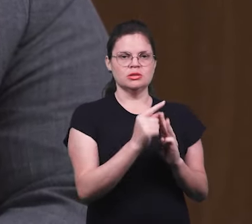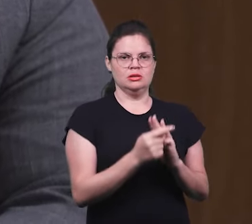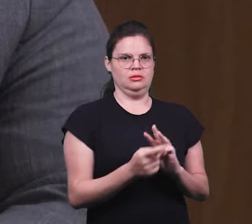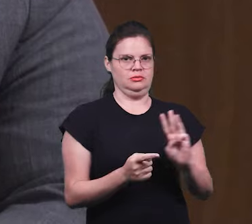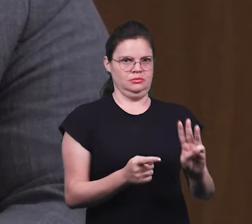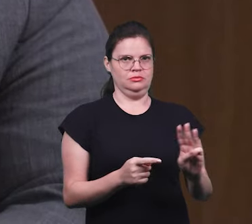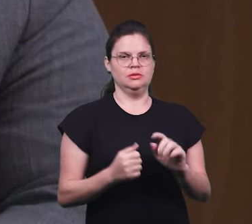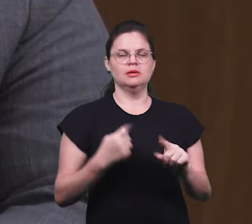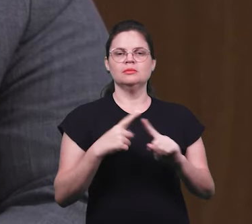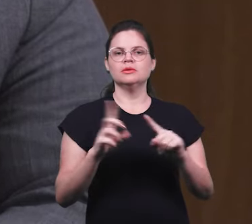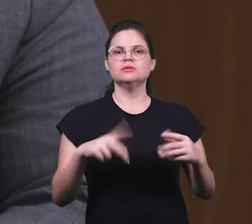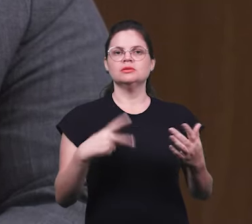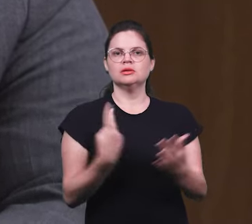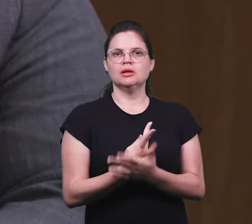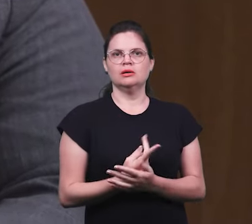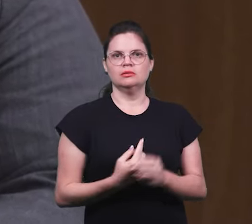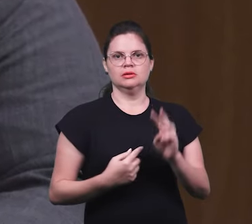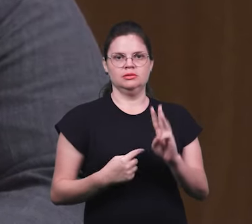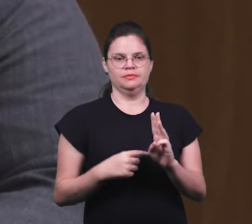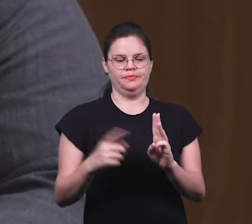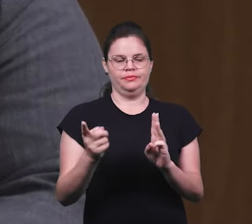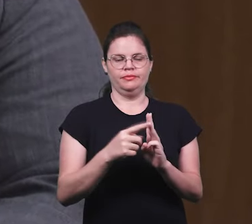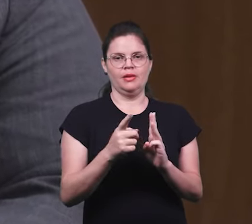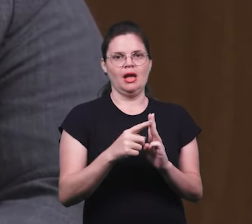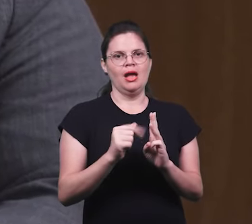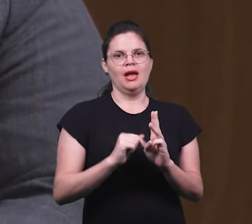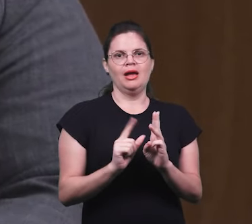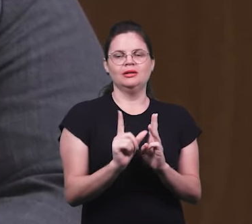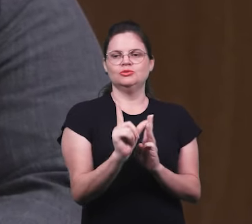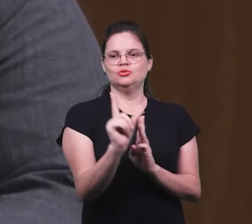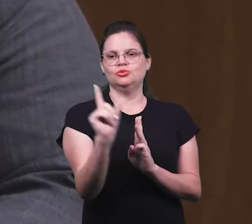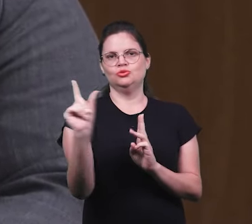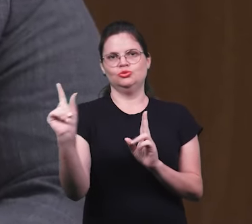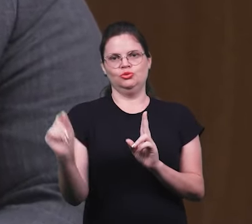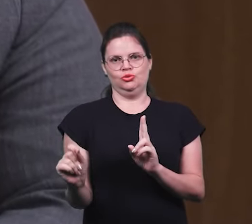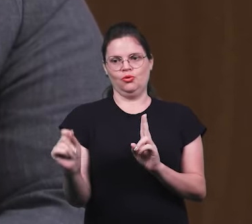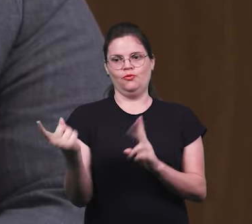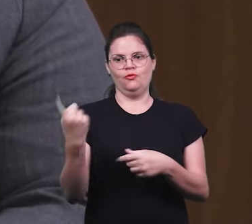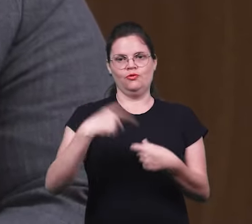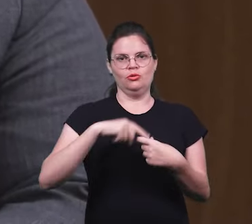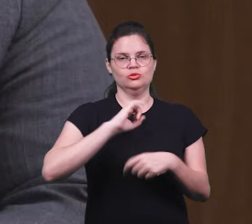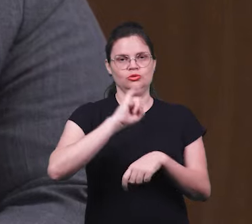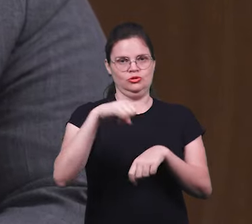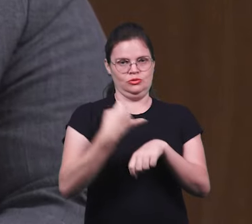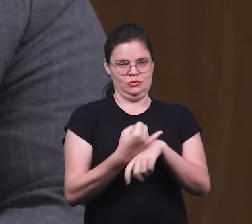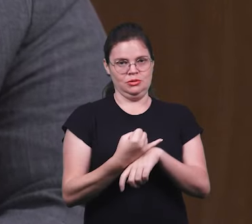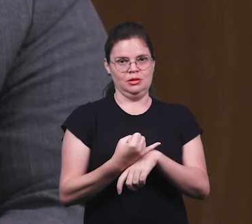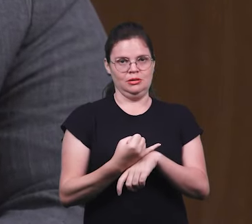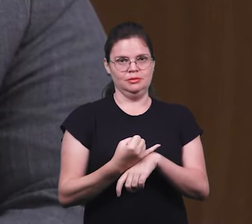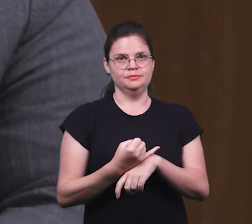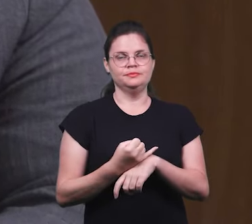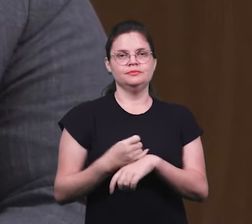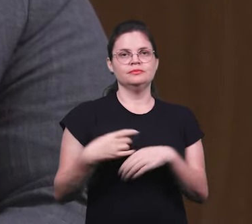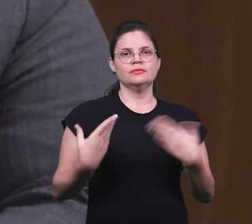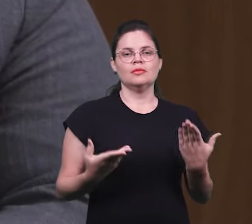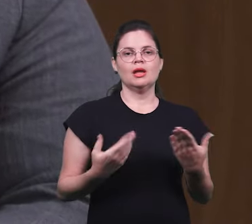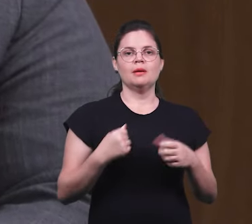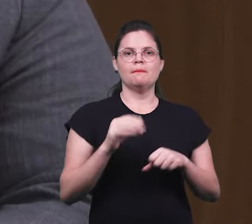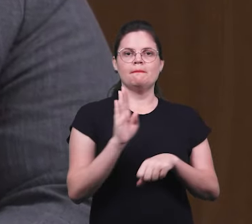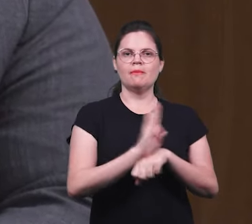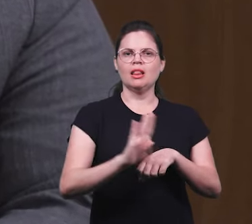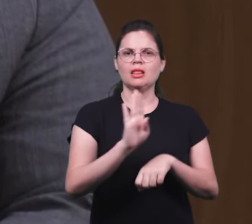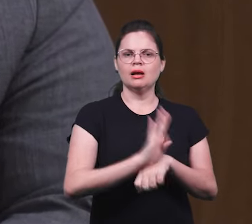identifica, ele saiu daquela primeira viagem missionária e retornou para Jerusalém. E dessa vez Barnabé, ele